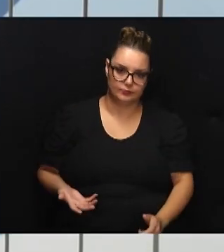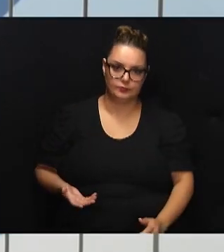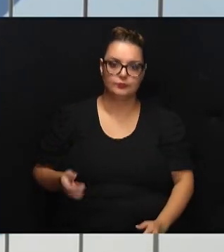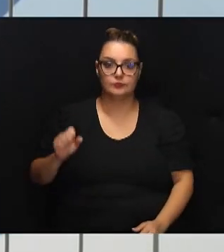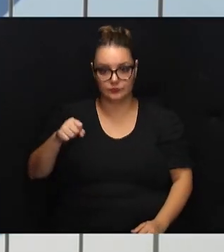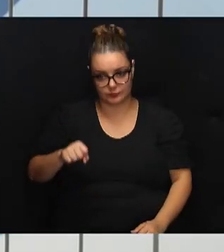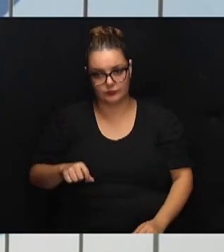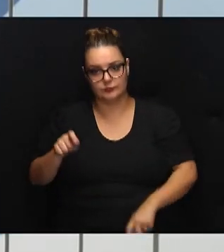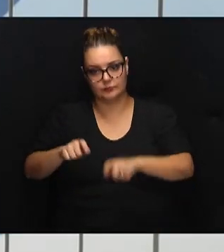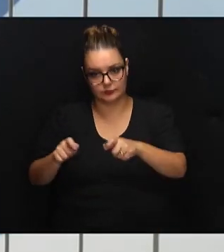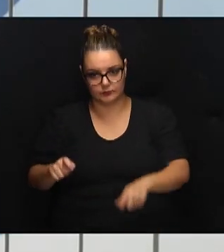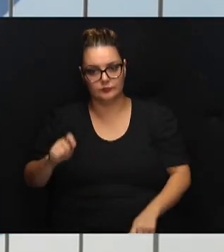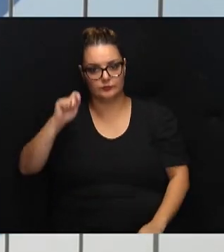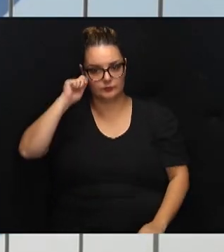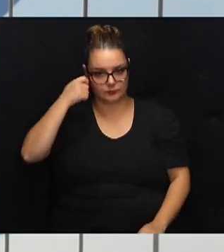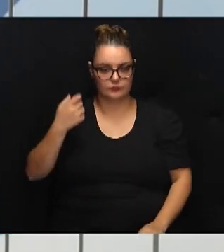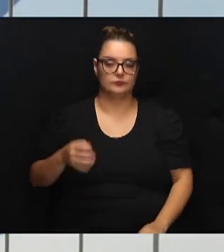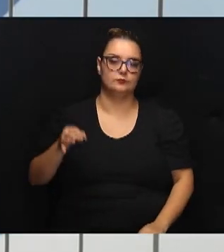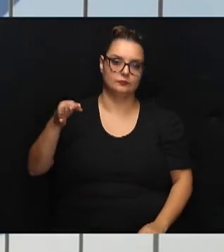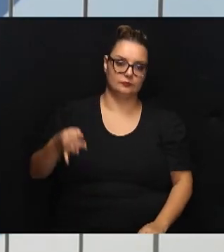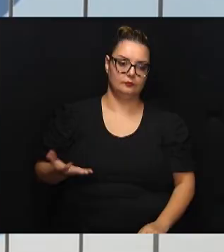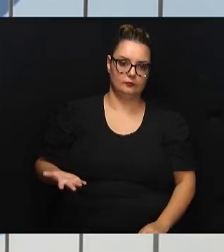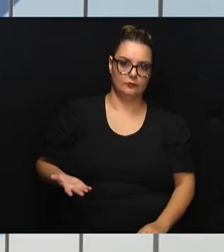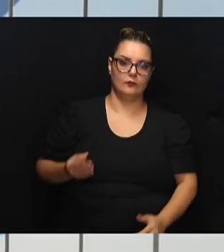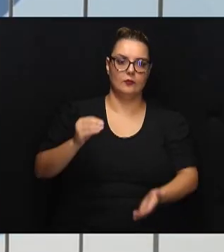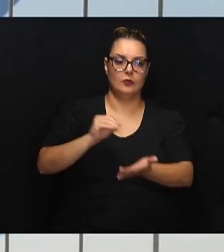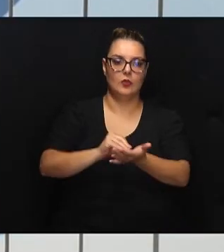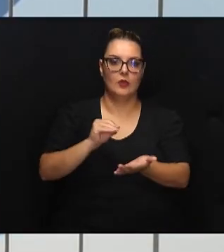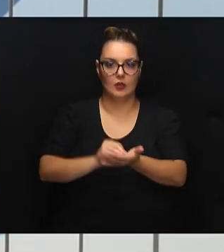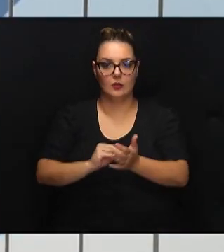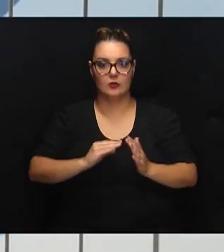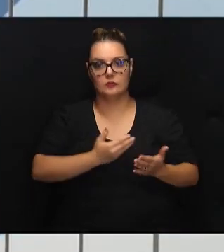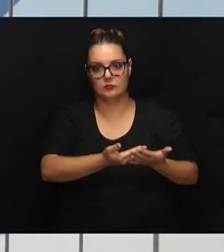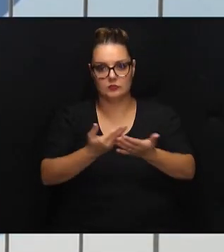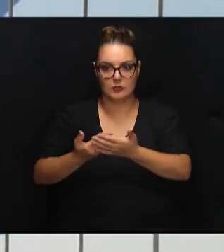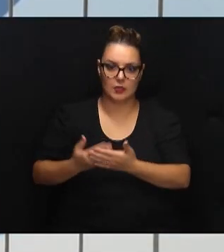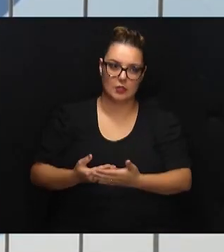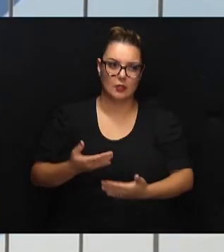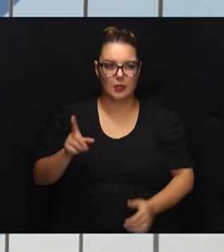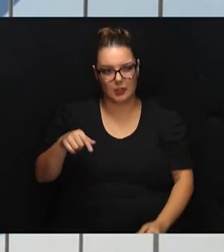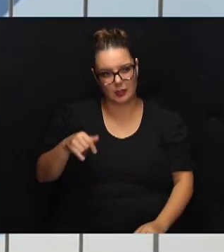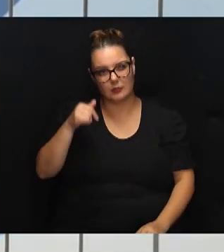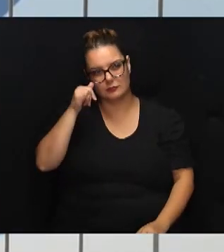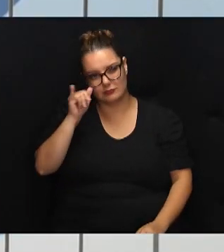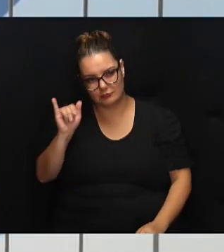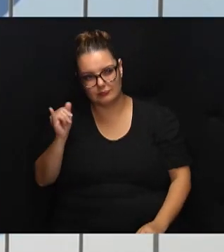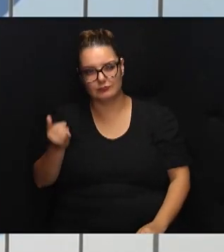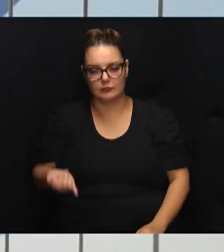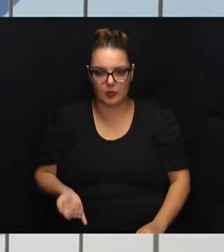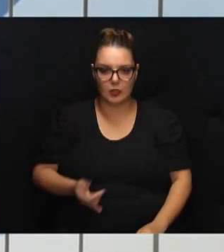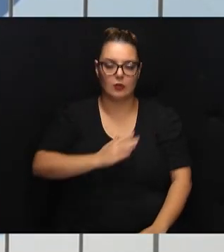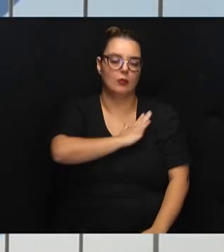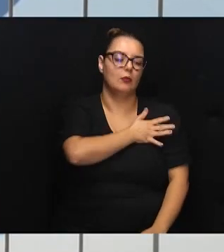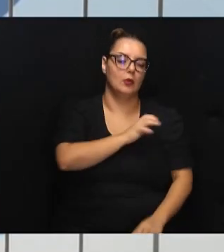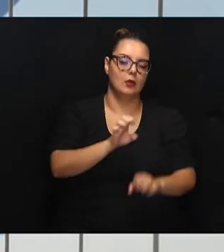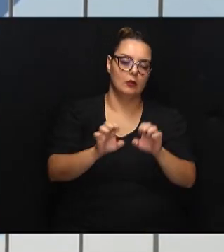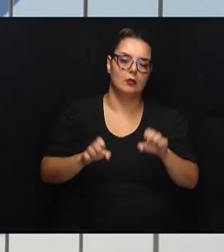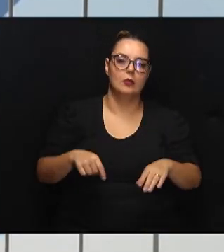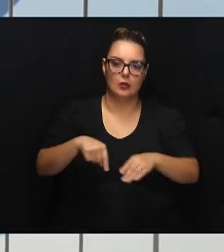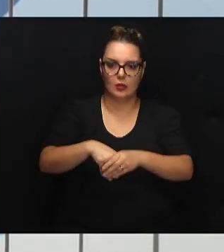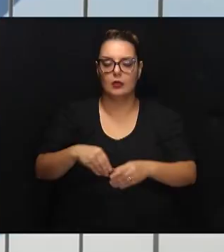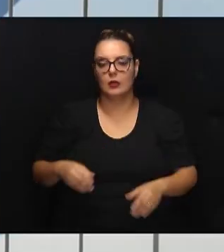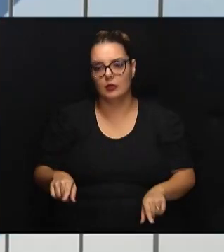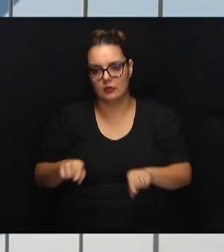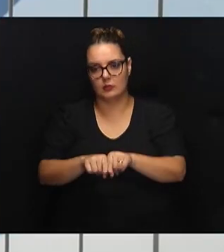pessoas pretas, e é justamente por conta da falta de escolaridade e até um preconceito estrutural que a gente tem no ambiente das